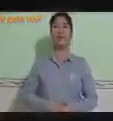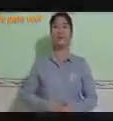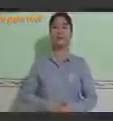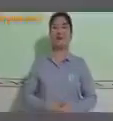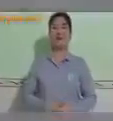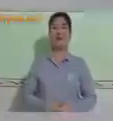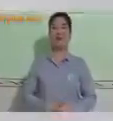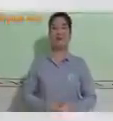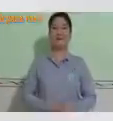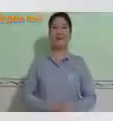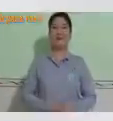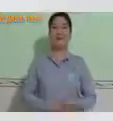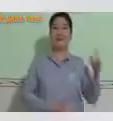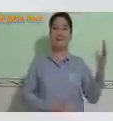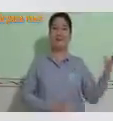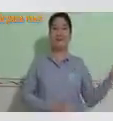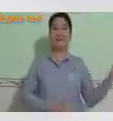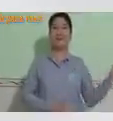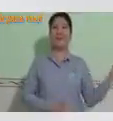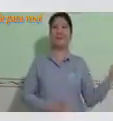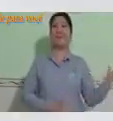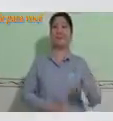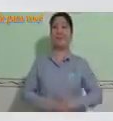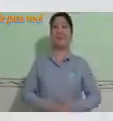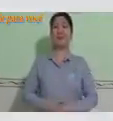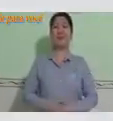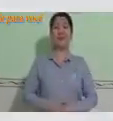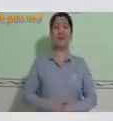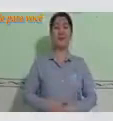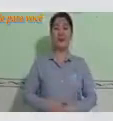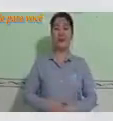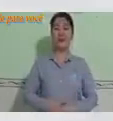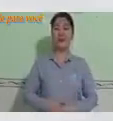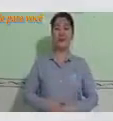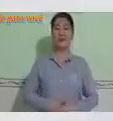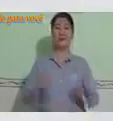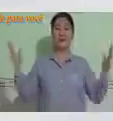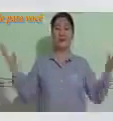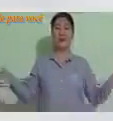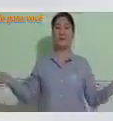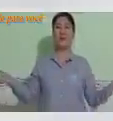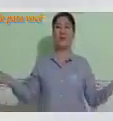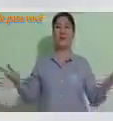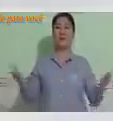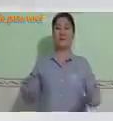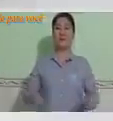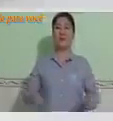PSSOASCOMMAISD a 40, 50 anos, e o estresse psicológico podem contribuir para o agravamento dos sintomas.